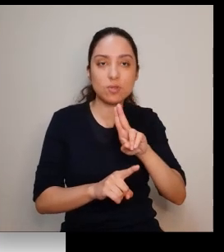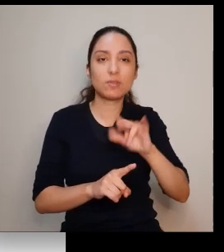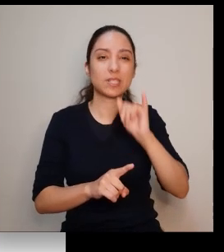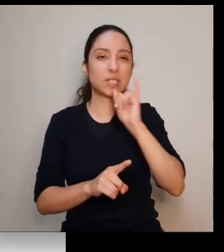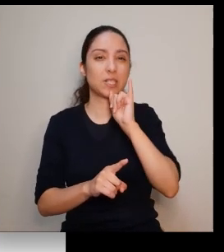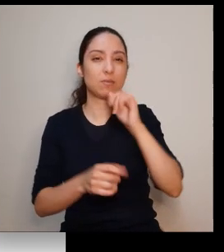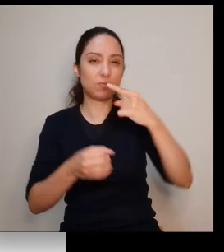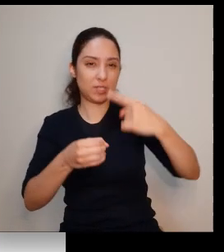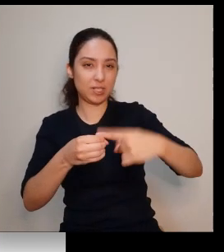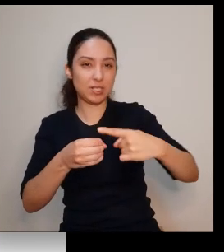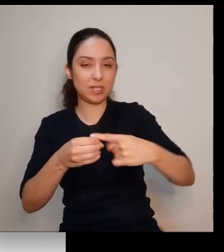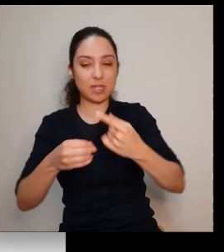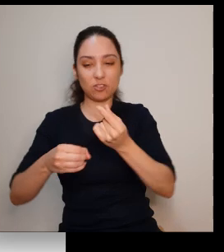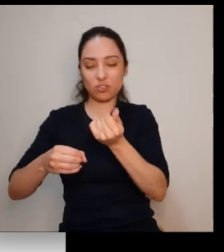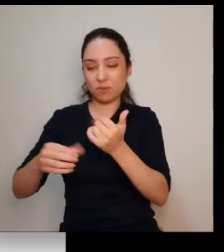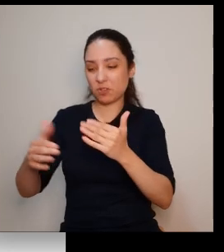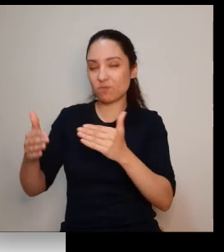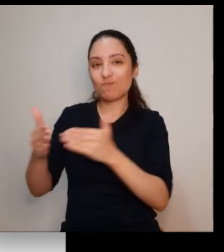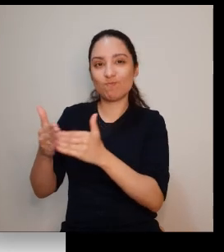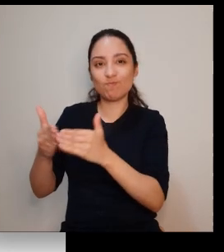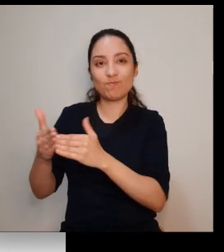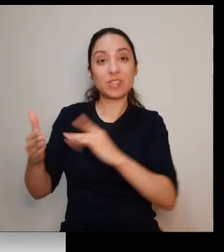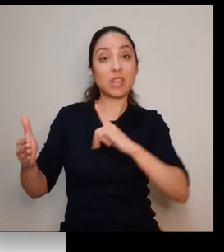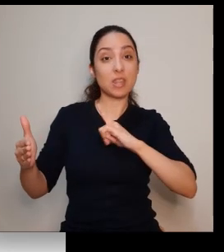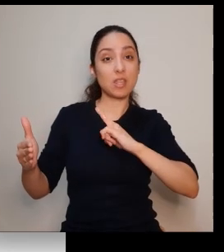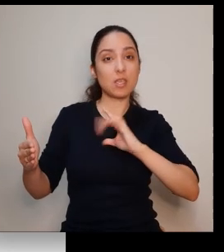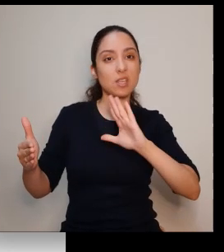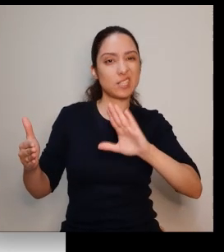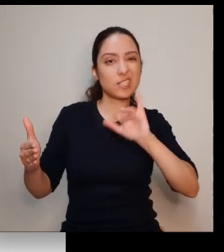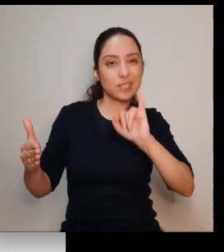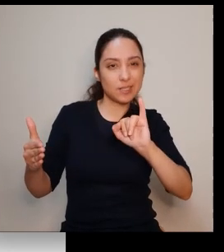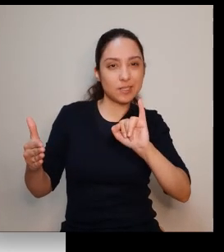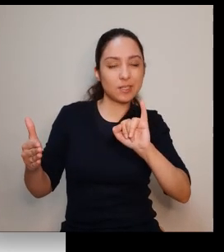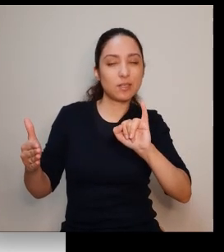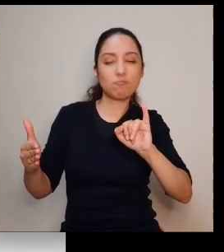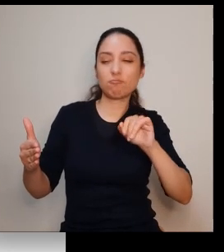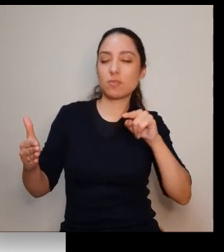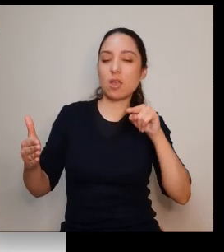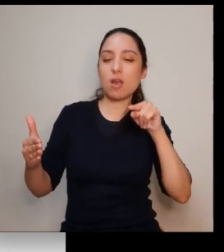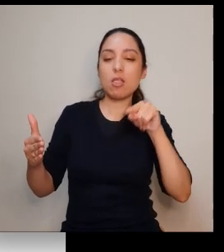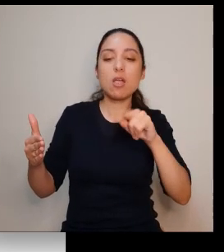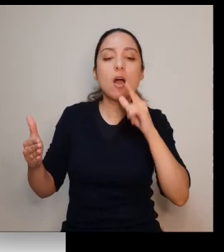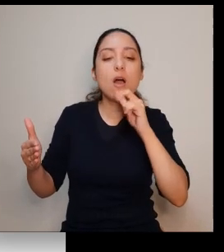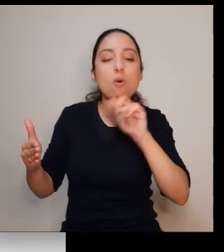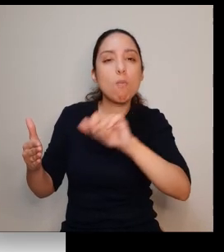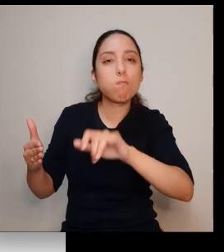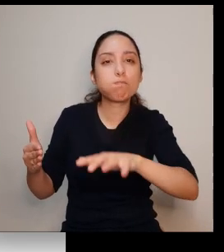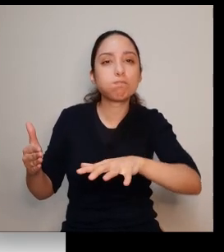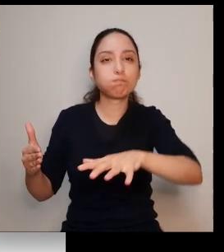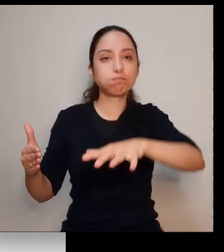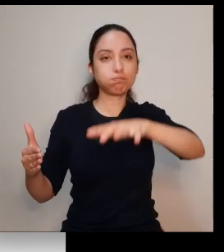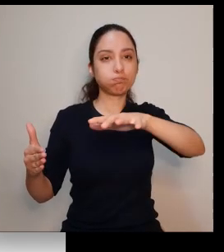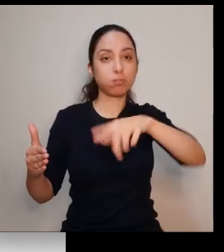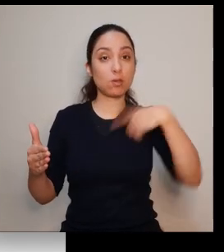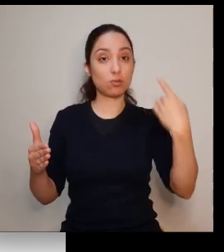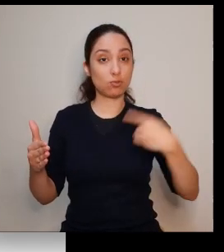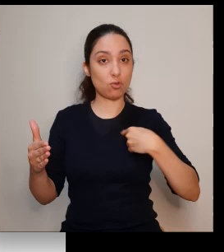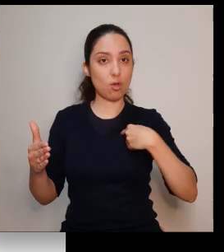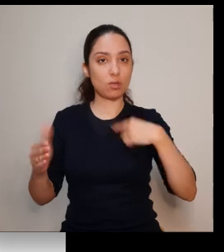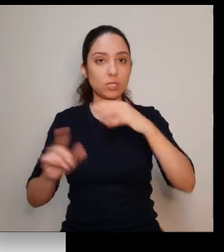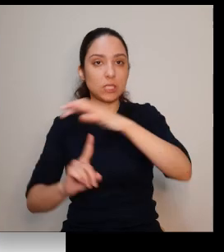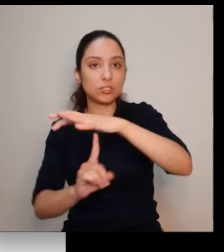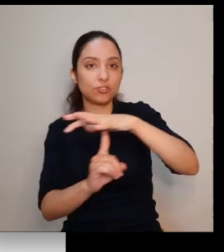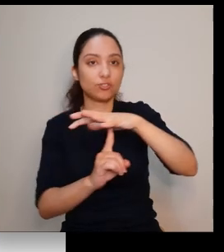município. Por exemplo, locais mais propensos a inundações podem receber jardins de chuva